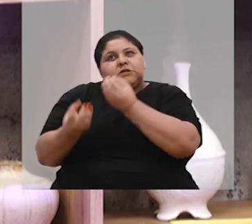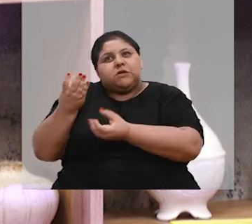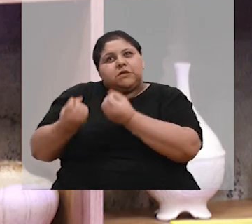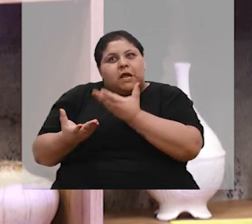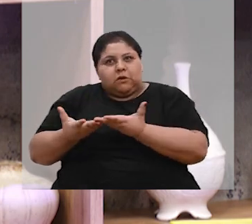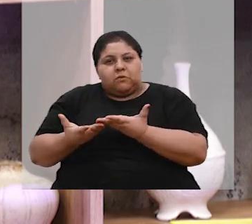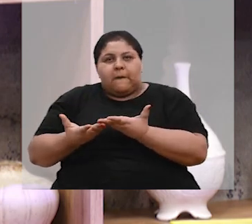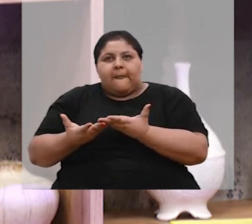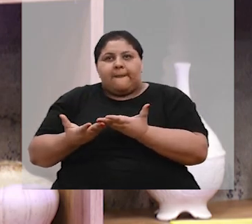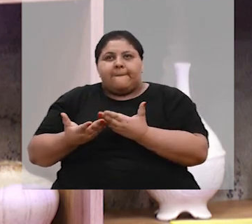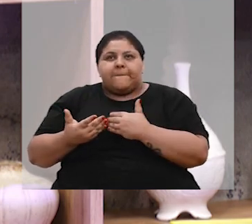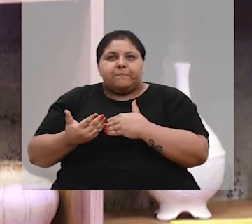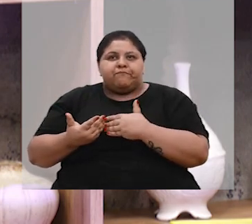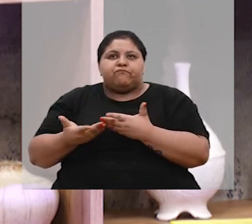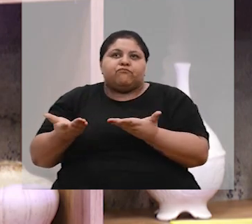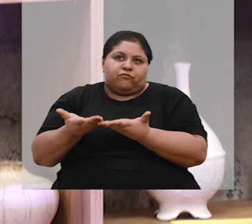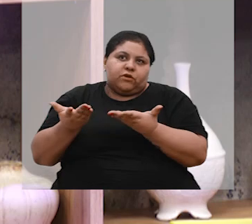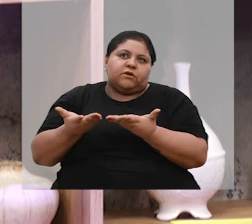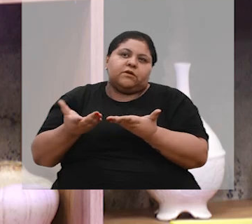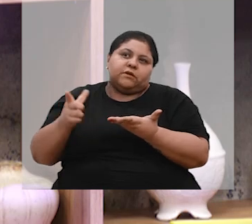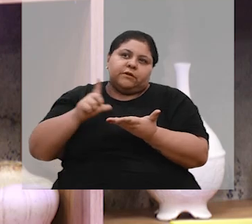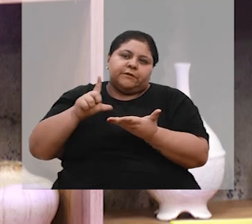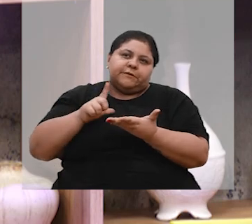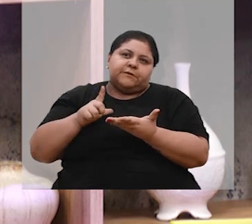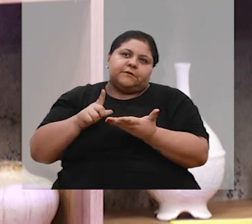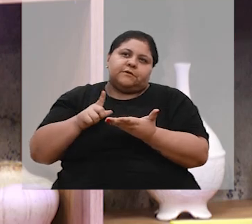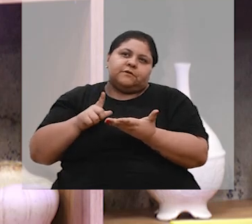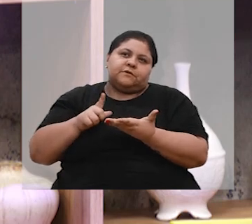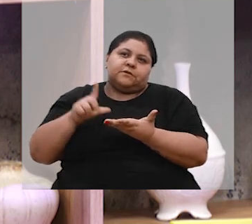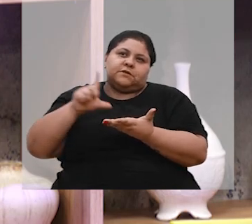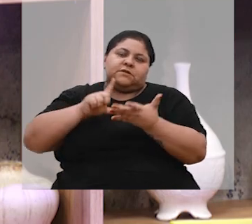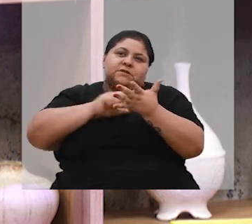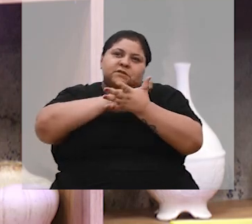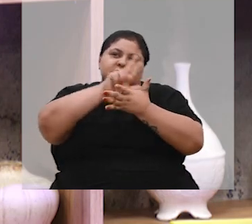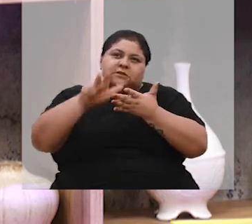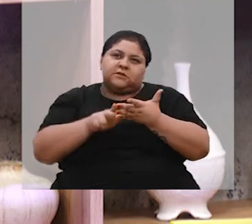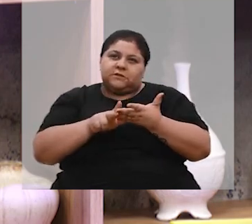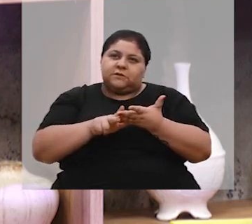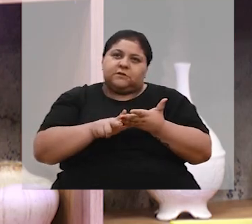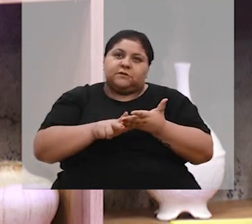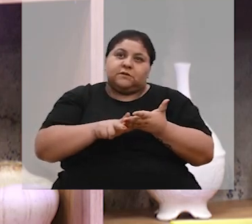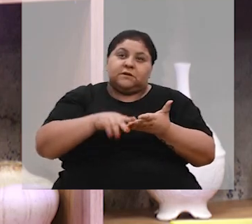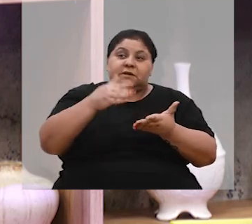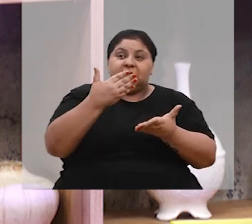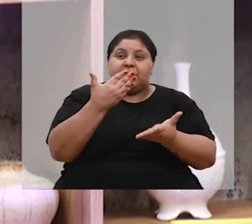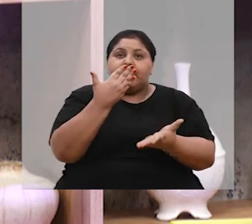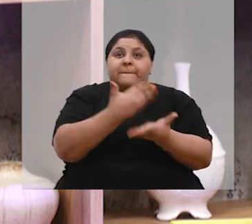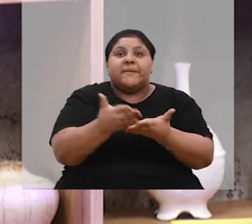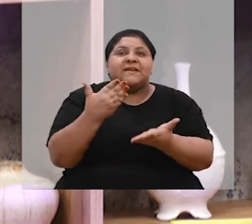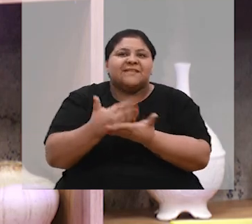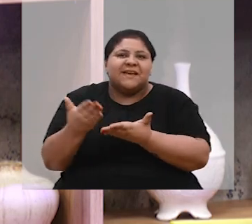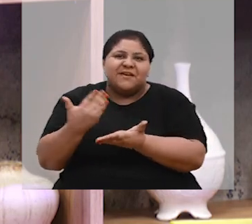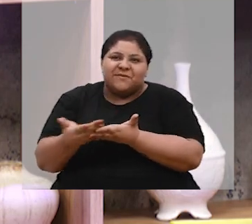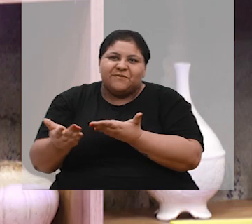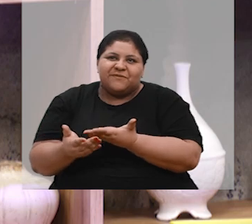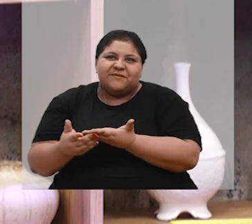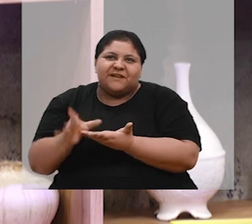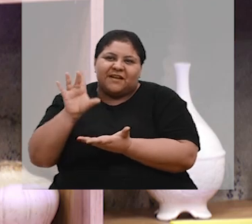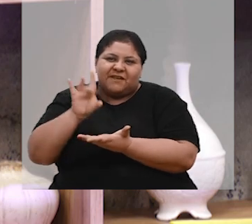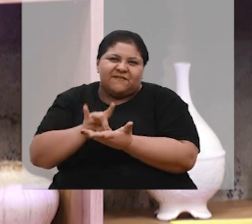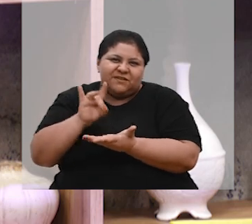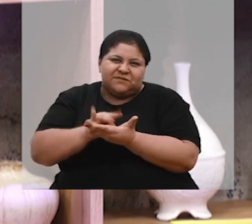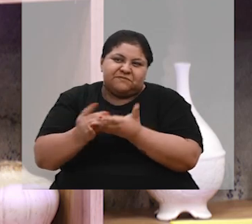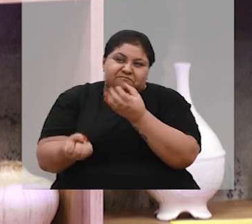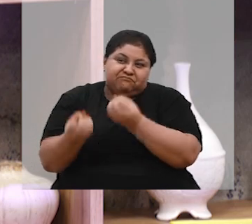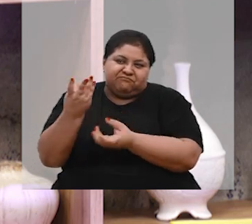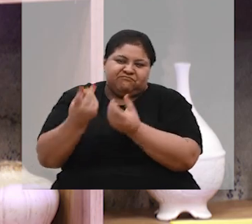que fosse um desastre épico, enfim, né, a gente tem diversos registros históricos que se perderam, inclusive nesse sinistro,